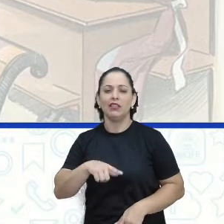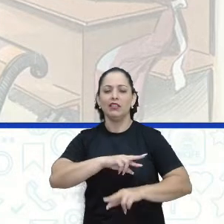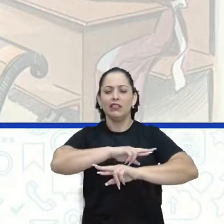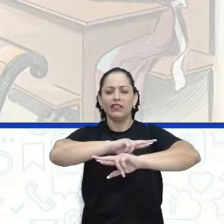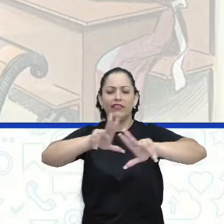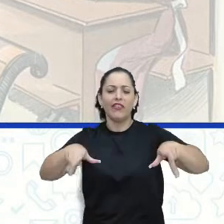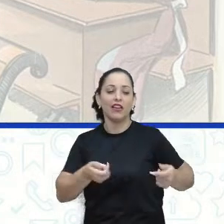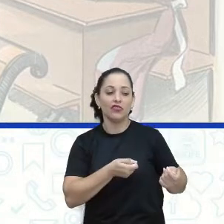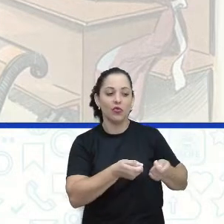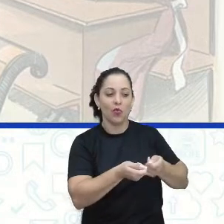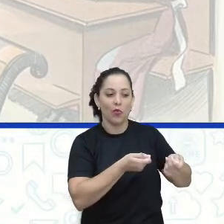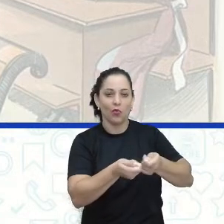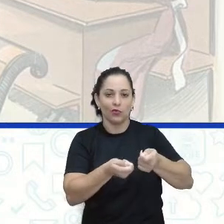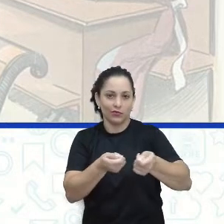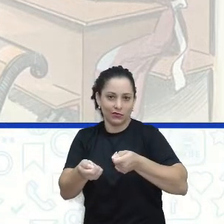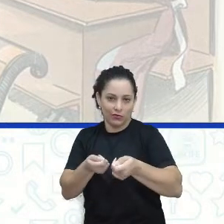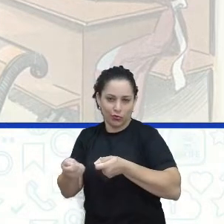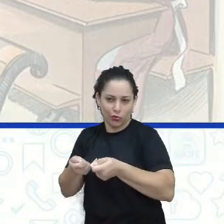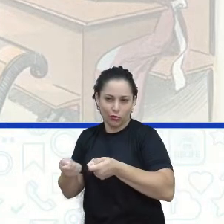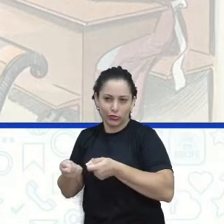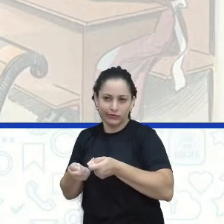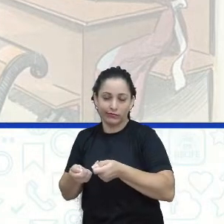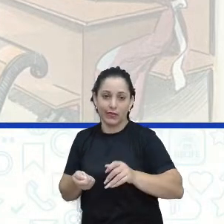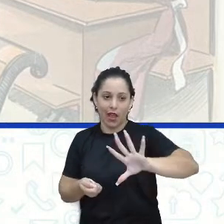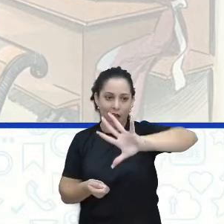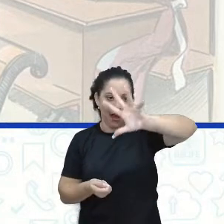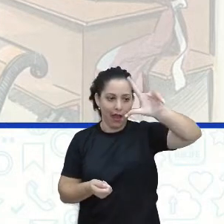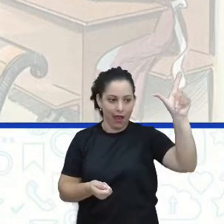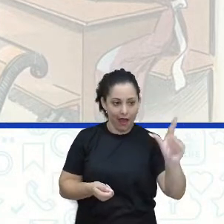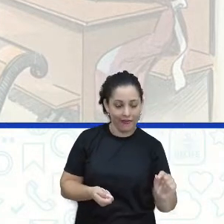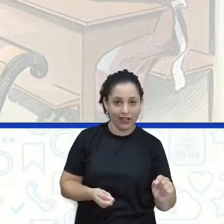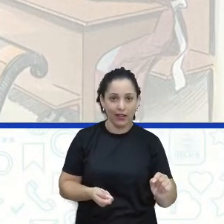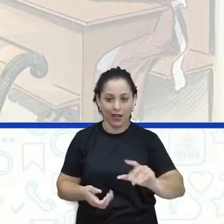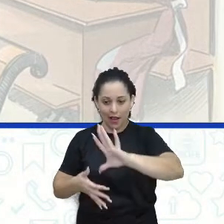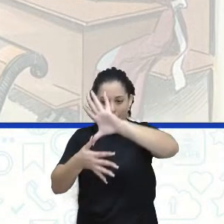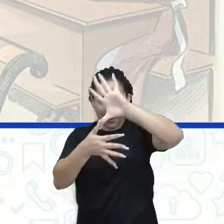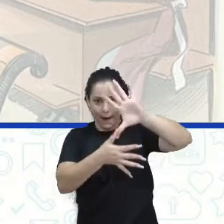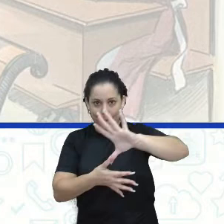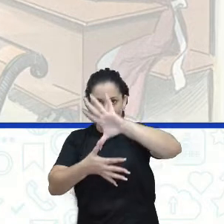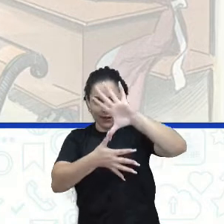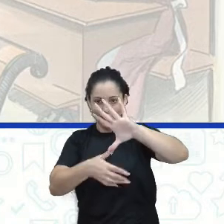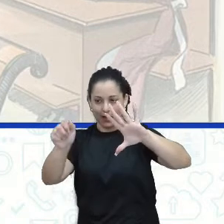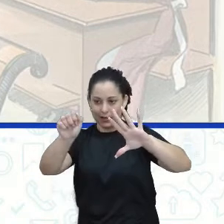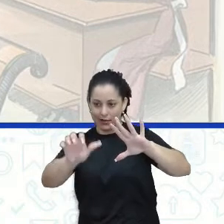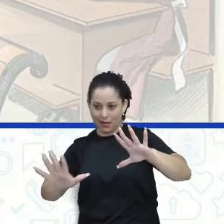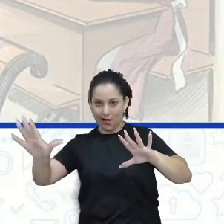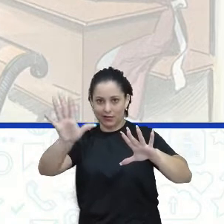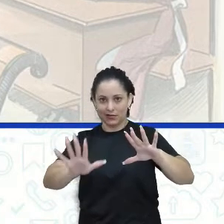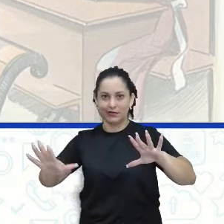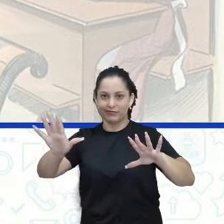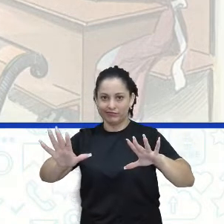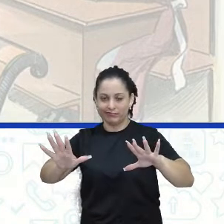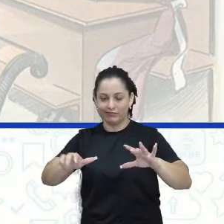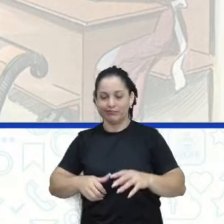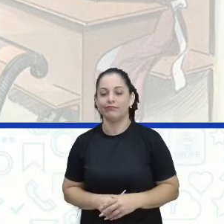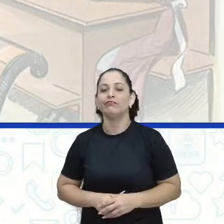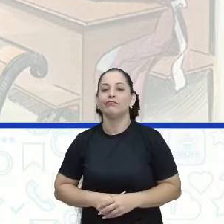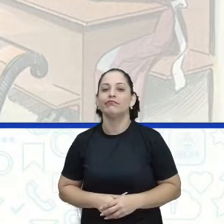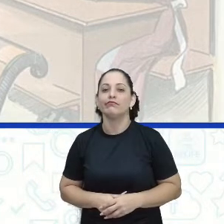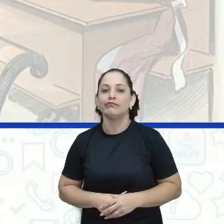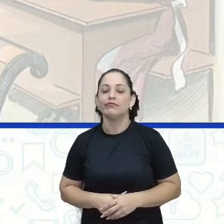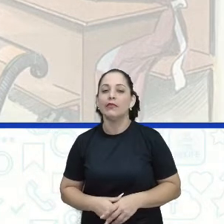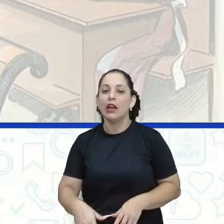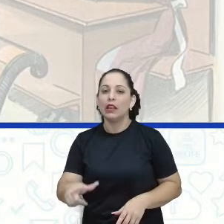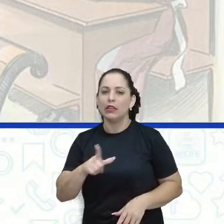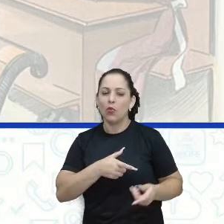de controle sobre os territórios da África, América e Ásia. Existia, né, a forma aí que se dava